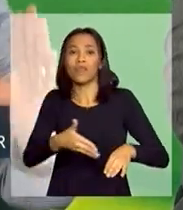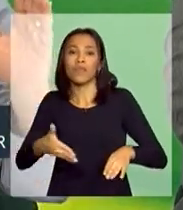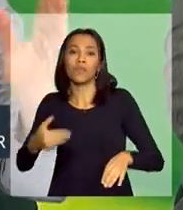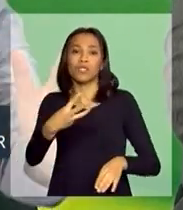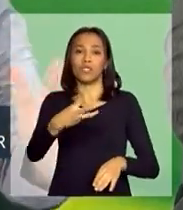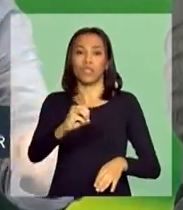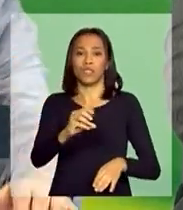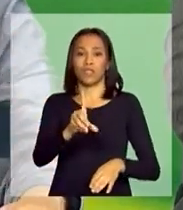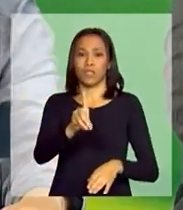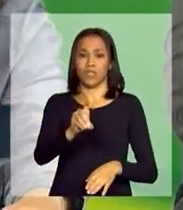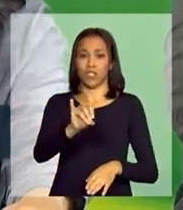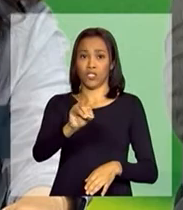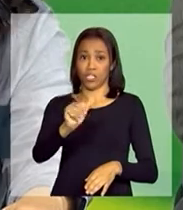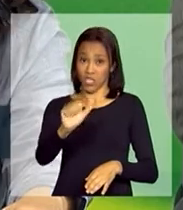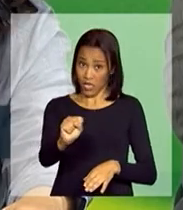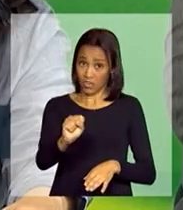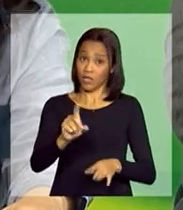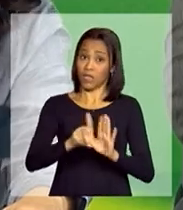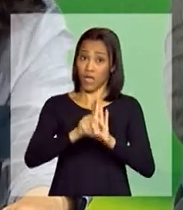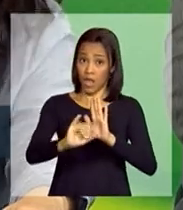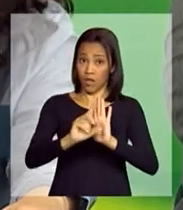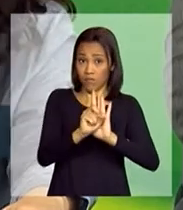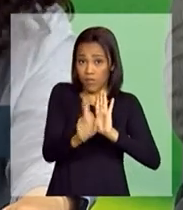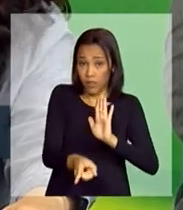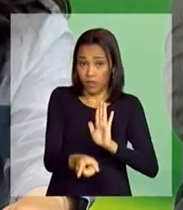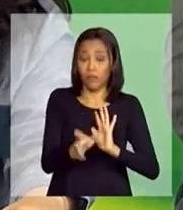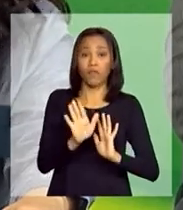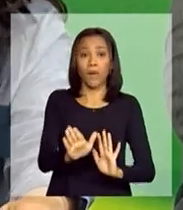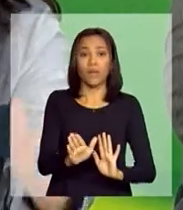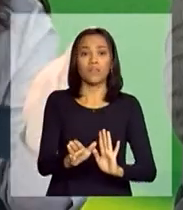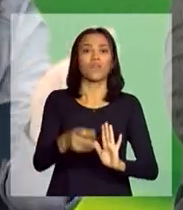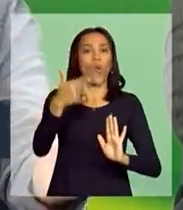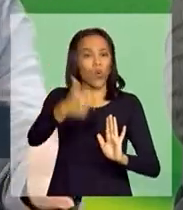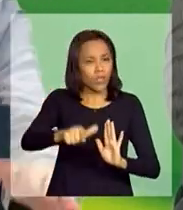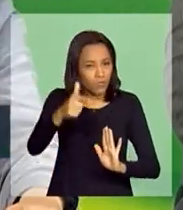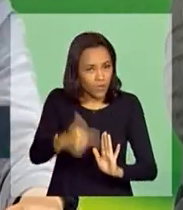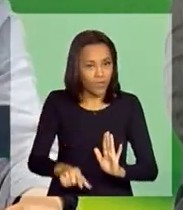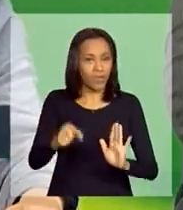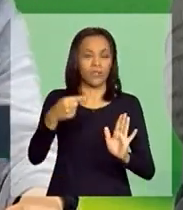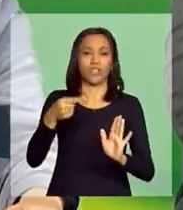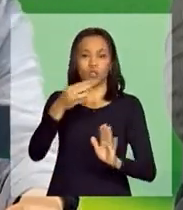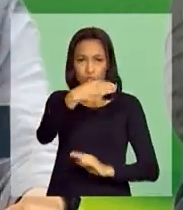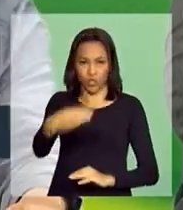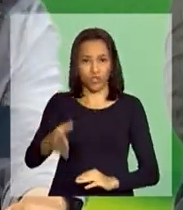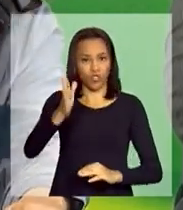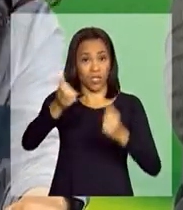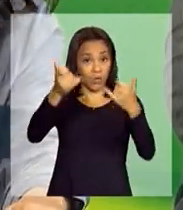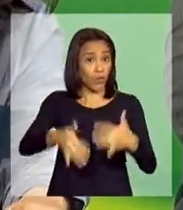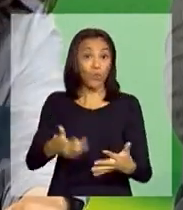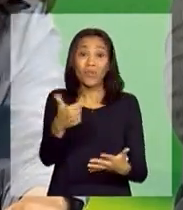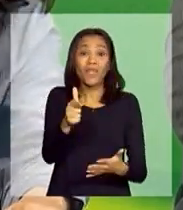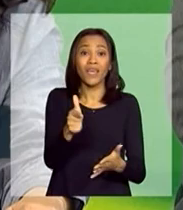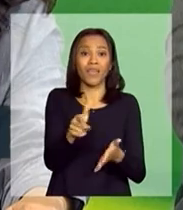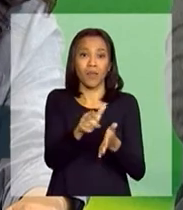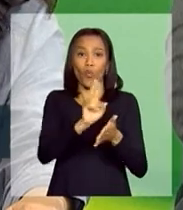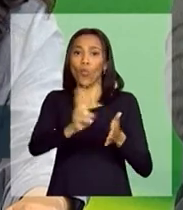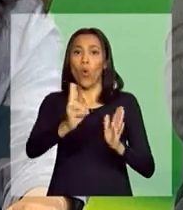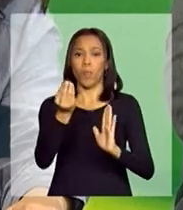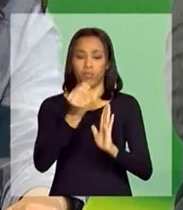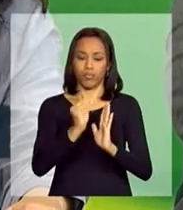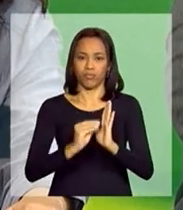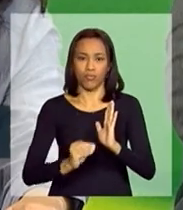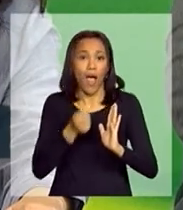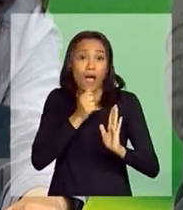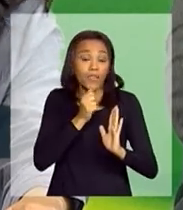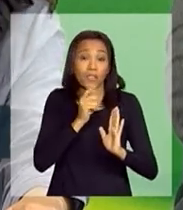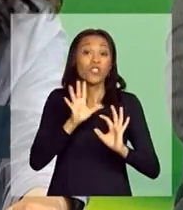que a lei determina então a lista de novo como Ministro bem colocou há uma lista há uma abertura